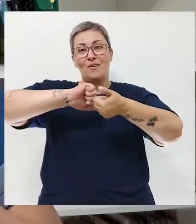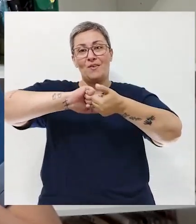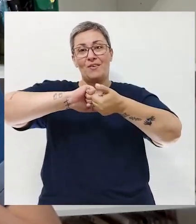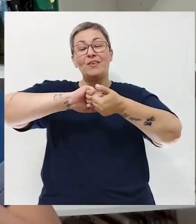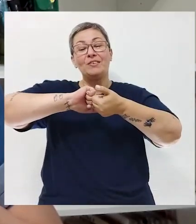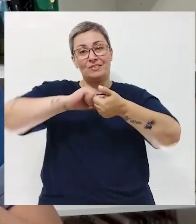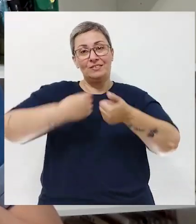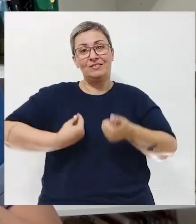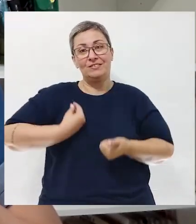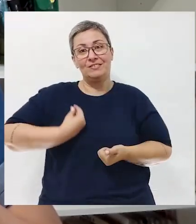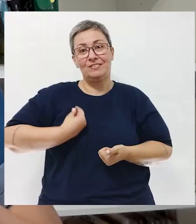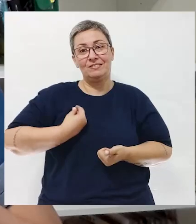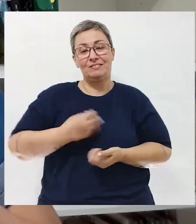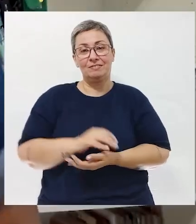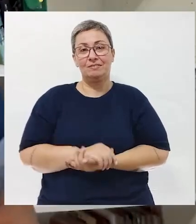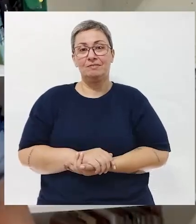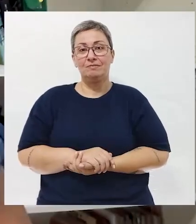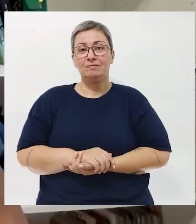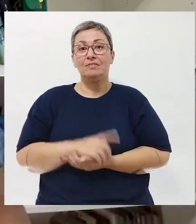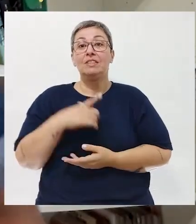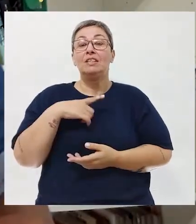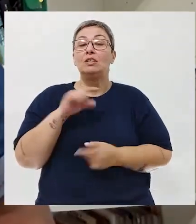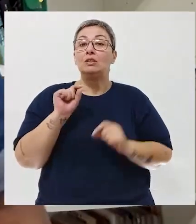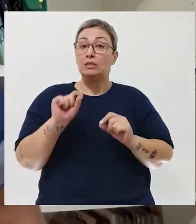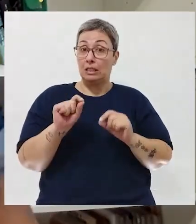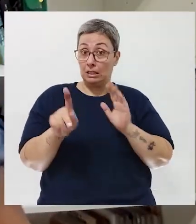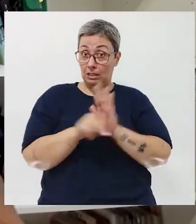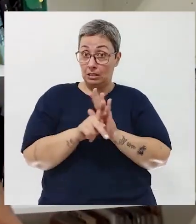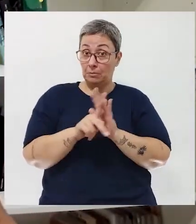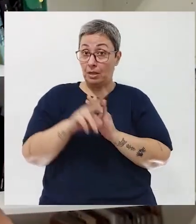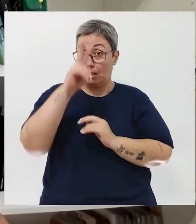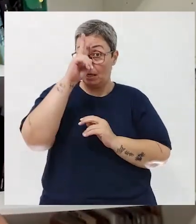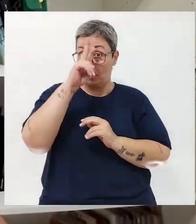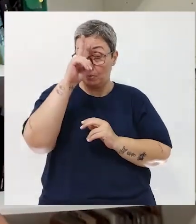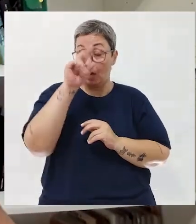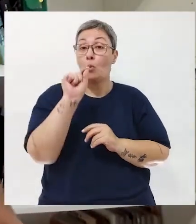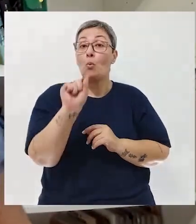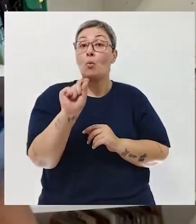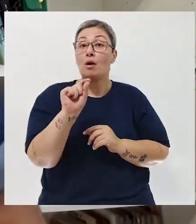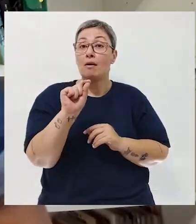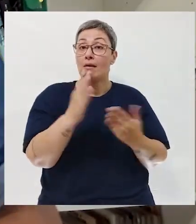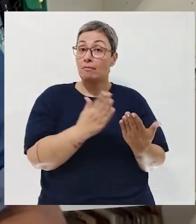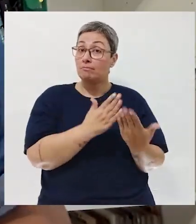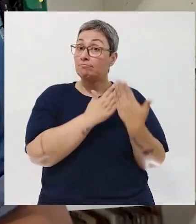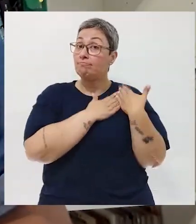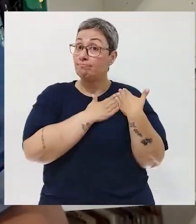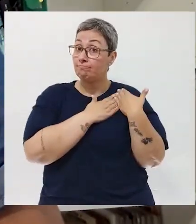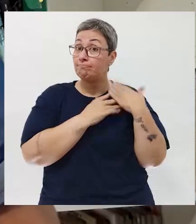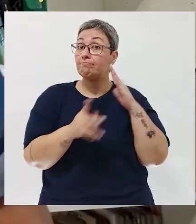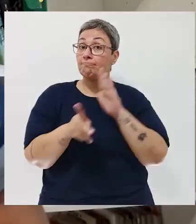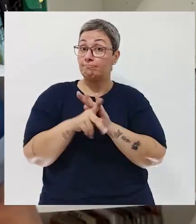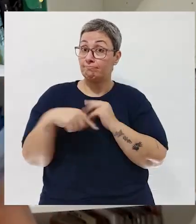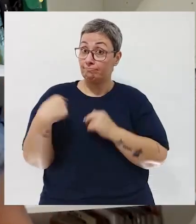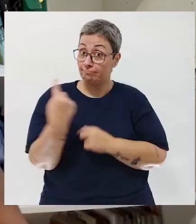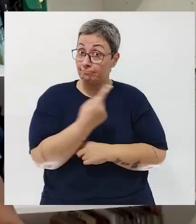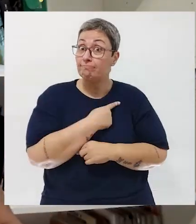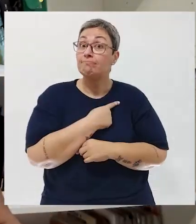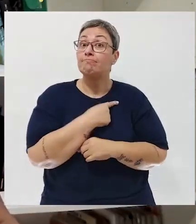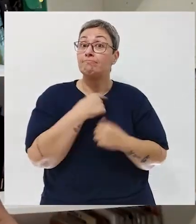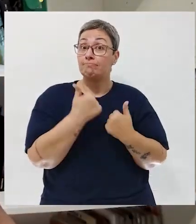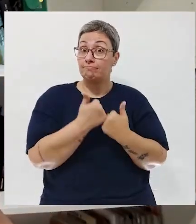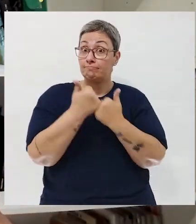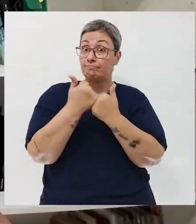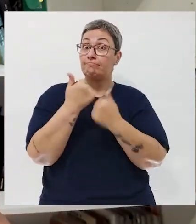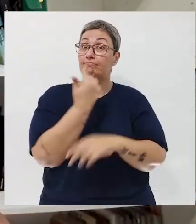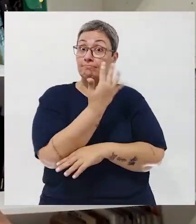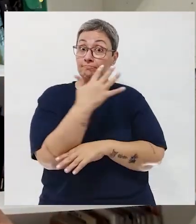qualidade de vida. Cabe também ressaltar nossas responsabilidades quanto ao meio ambiente,